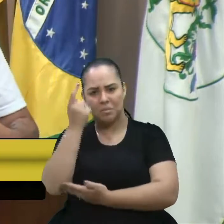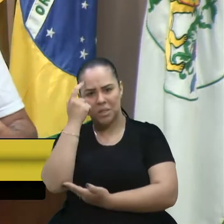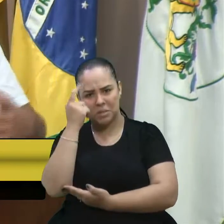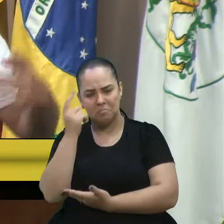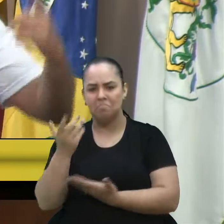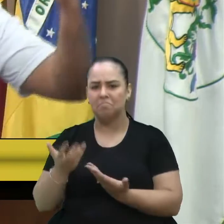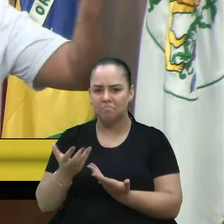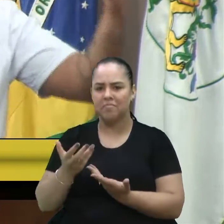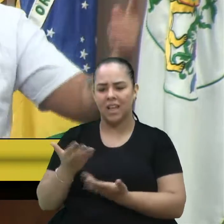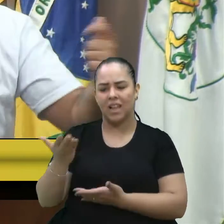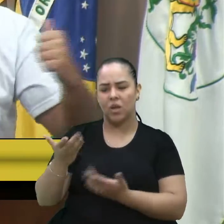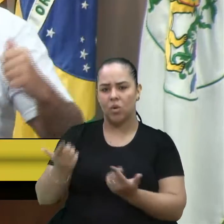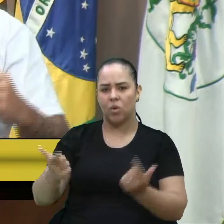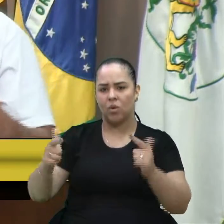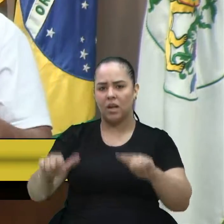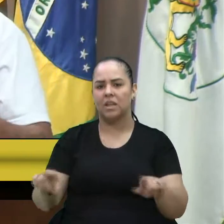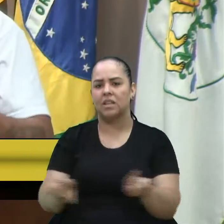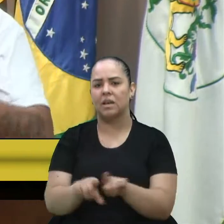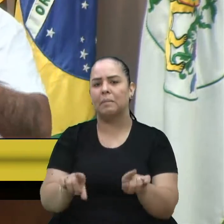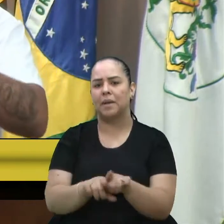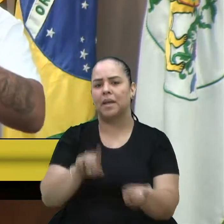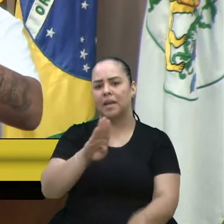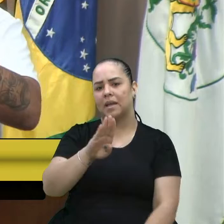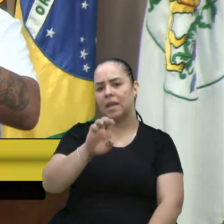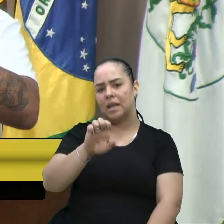no Jardelino como no Beltrão,